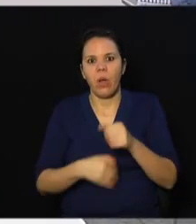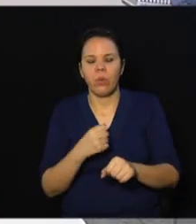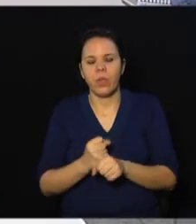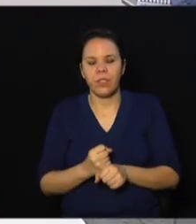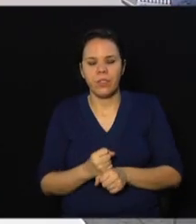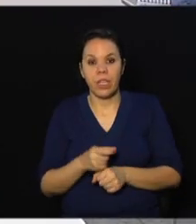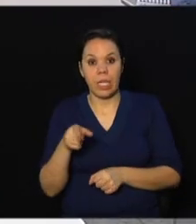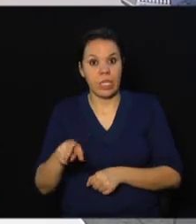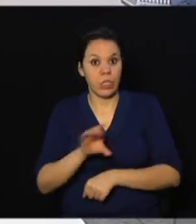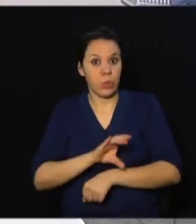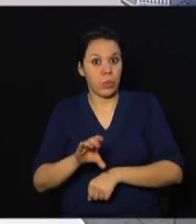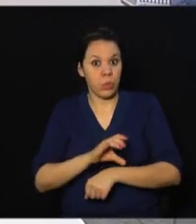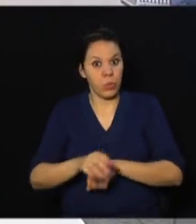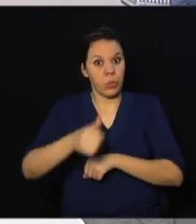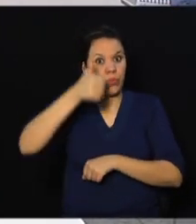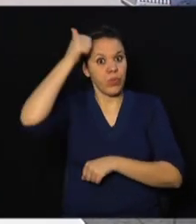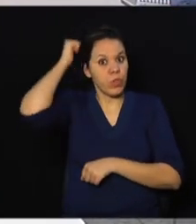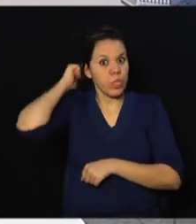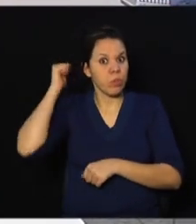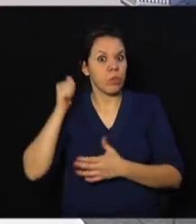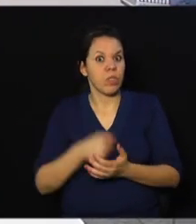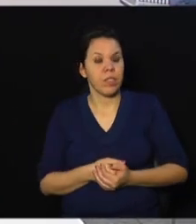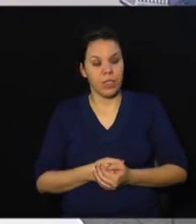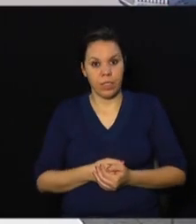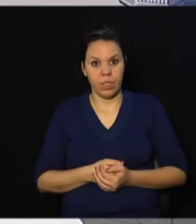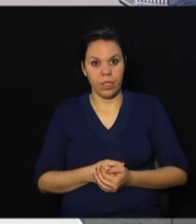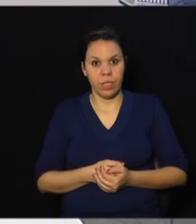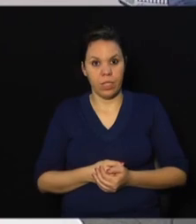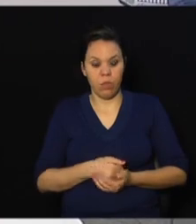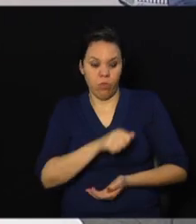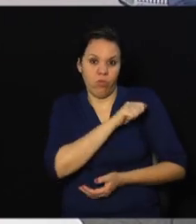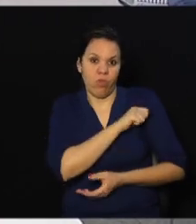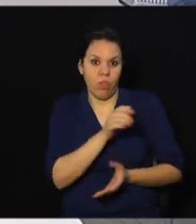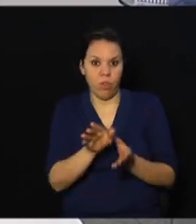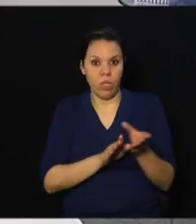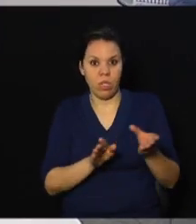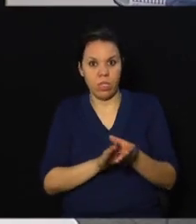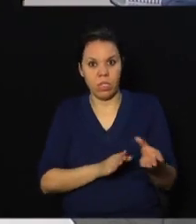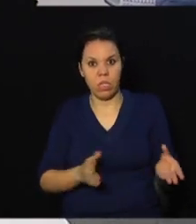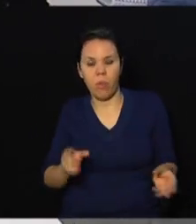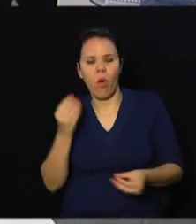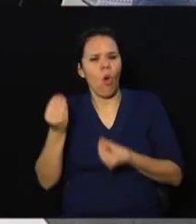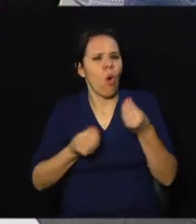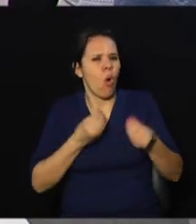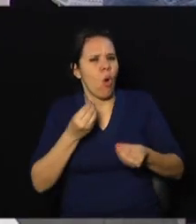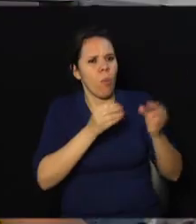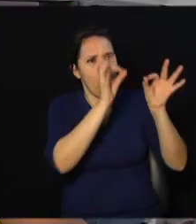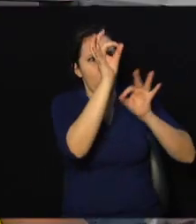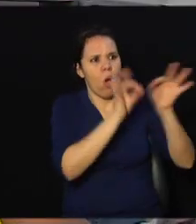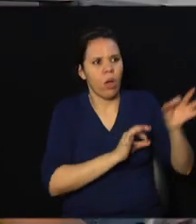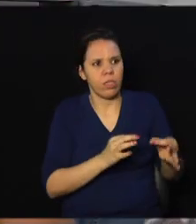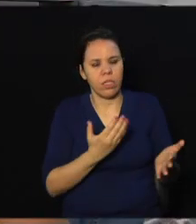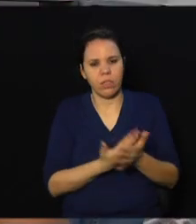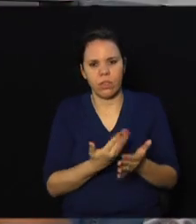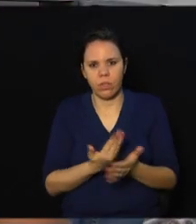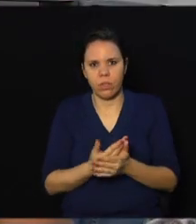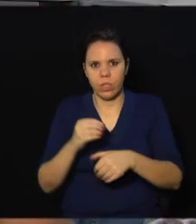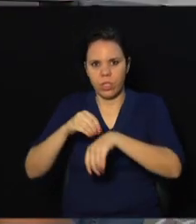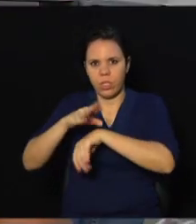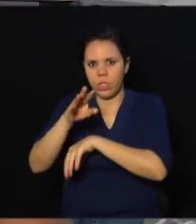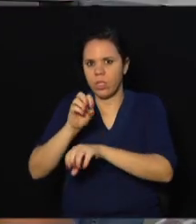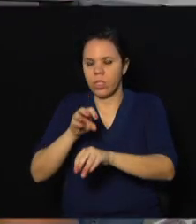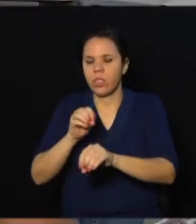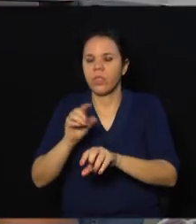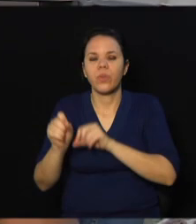Nesse cursinho pré-vestibular, os alunos recebem orientações de como organizar os estudos. A gente passa para os alunos